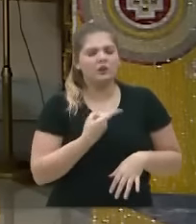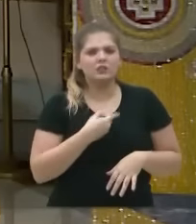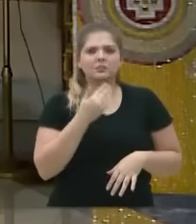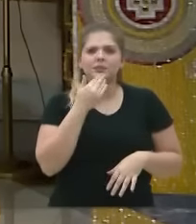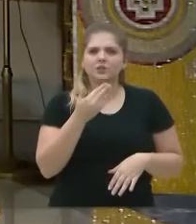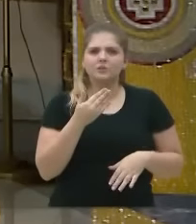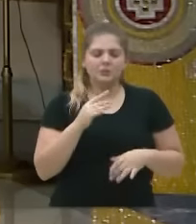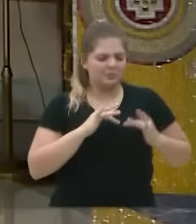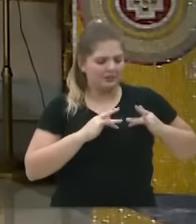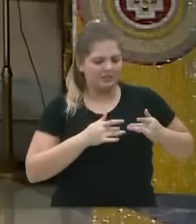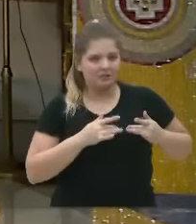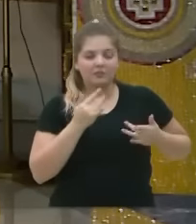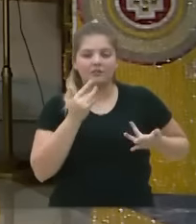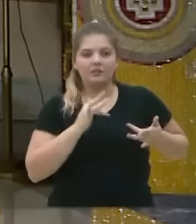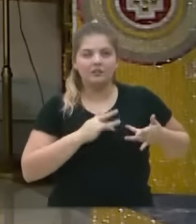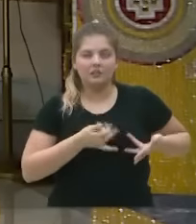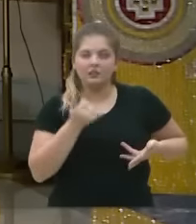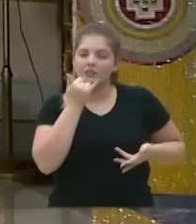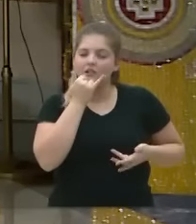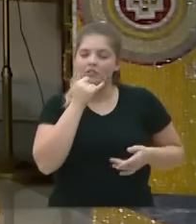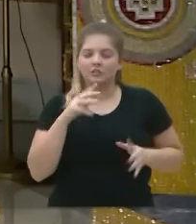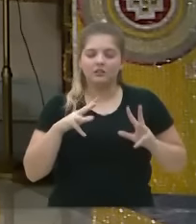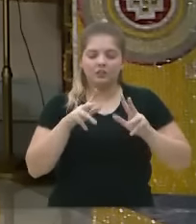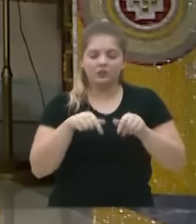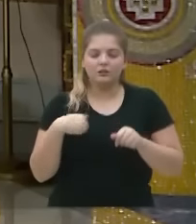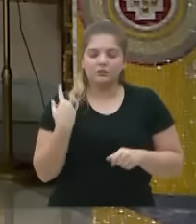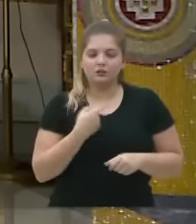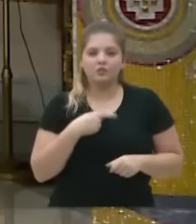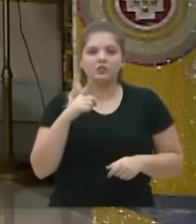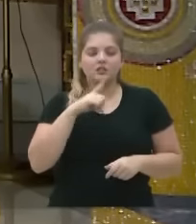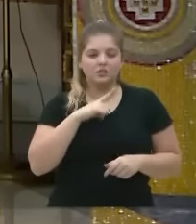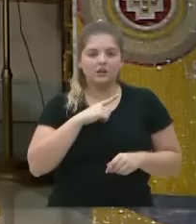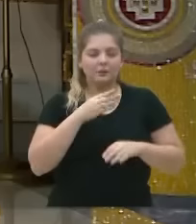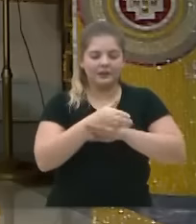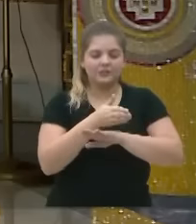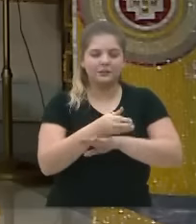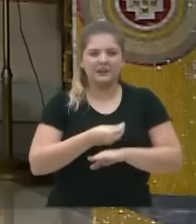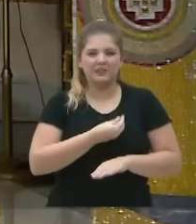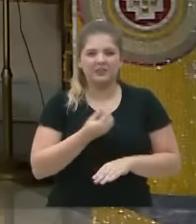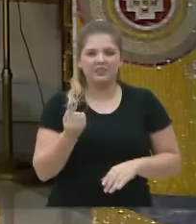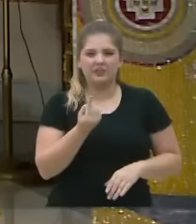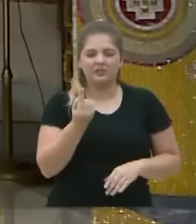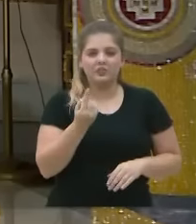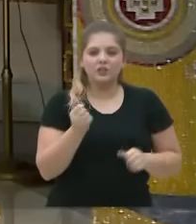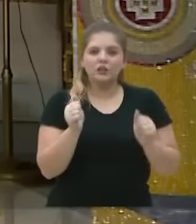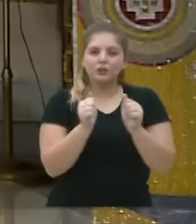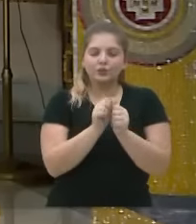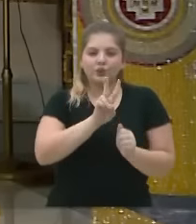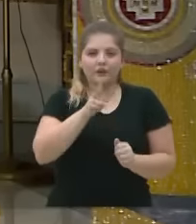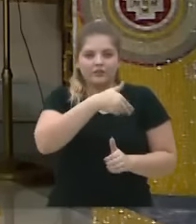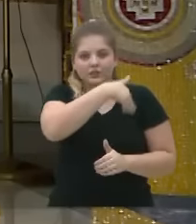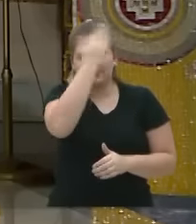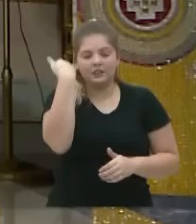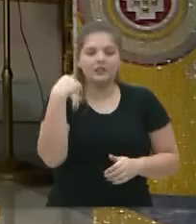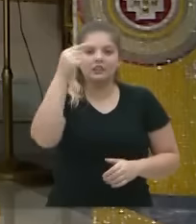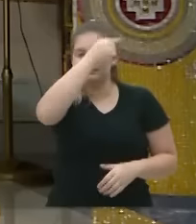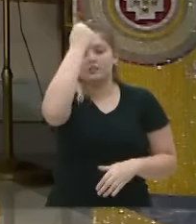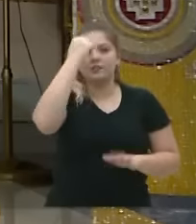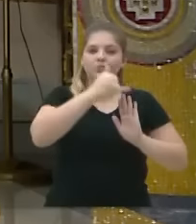de todos nós. Dai-nos participar da vida eterna, com a Virgem Maria, Mãe de Deus, São José, seu esposo,